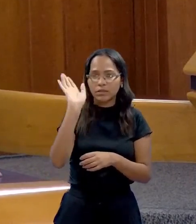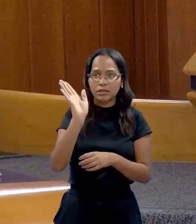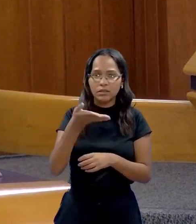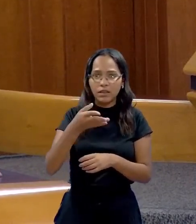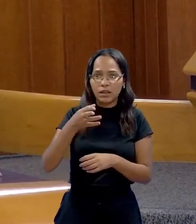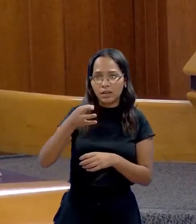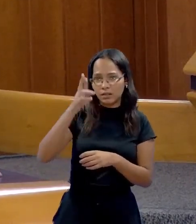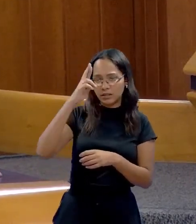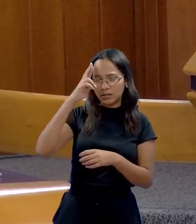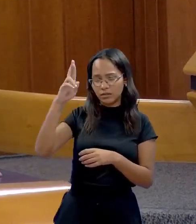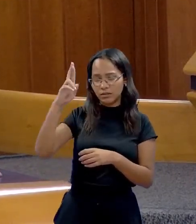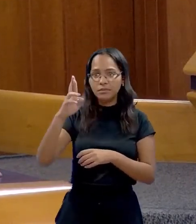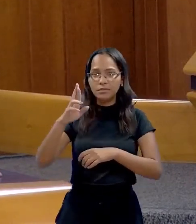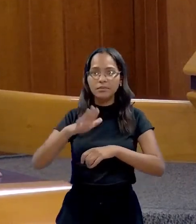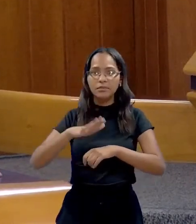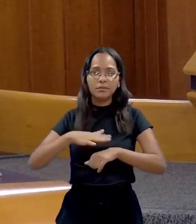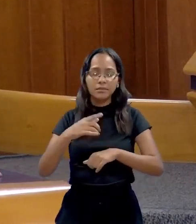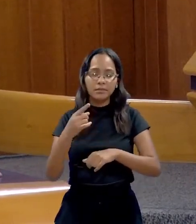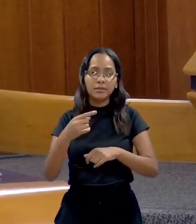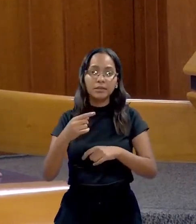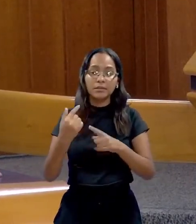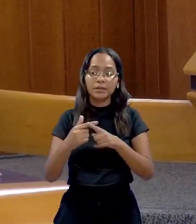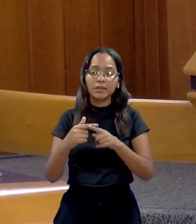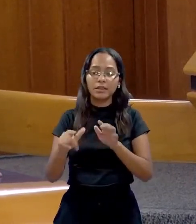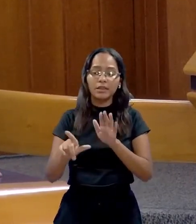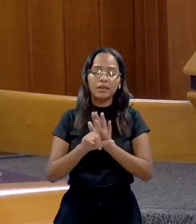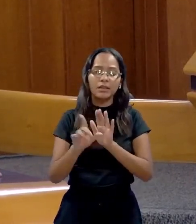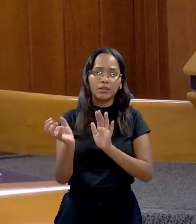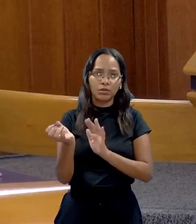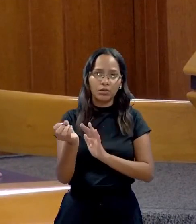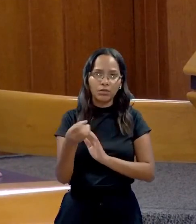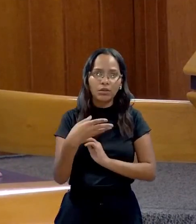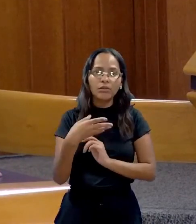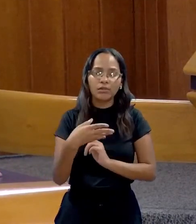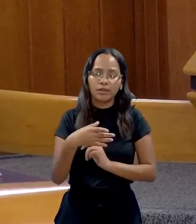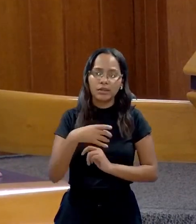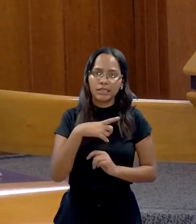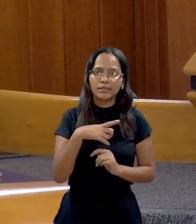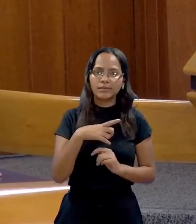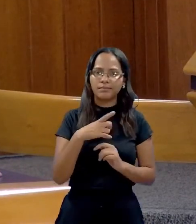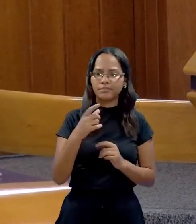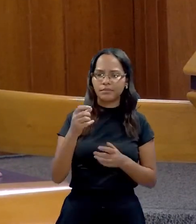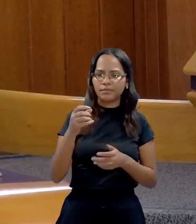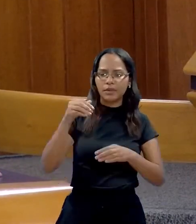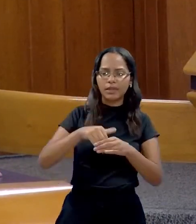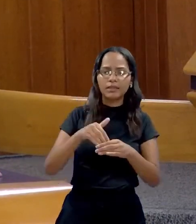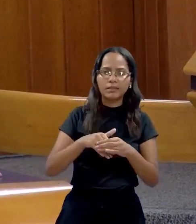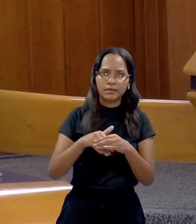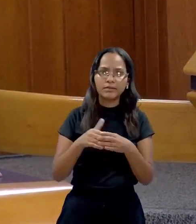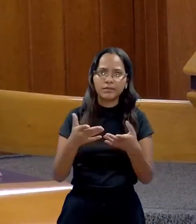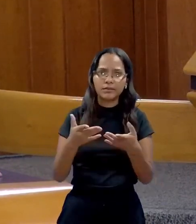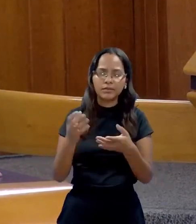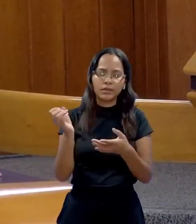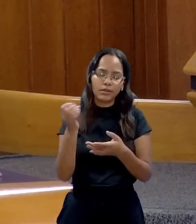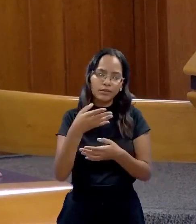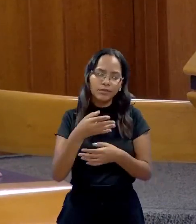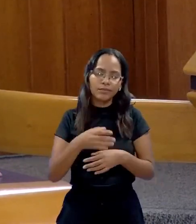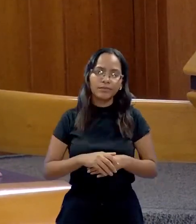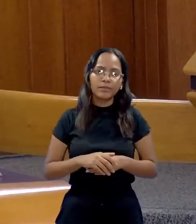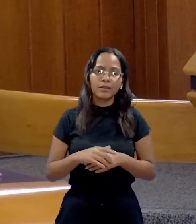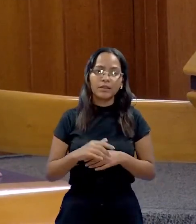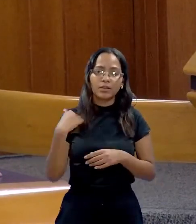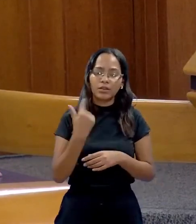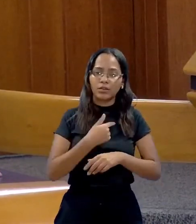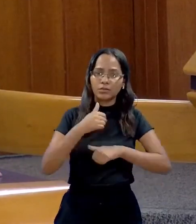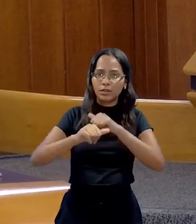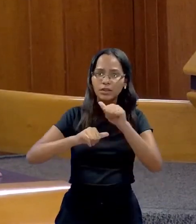nós entendemos que a nova lei traz uma nova forma de eleição e isso é possível. Dialogamos também, conforme eu trouxe ontem, vamos alterar a lei também